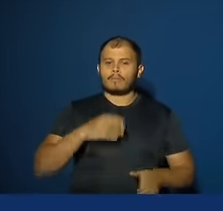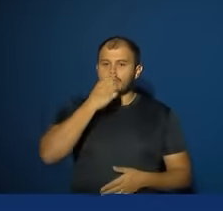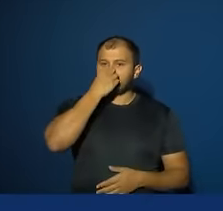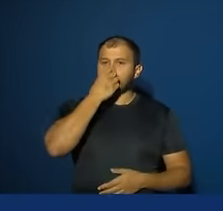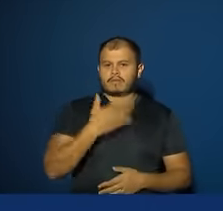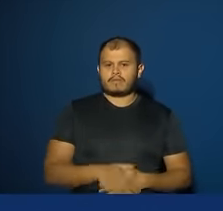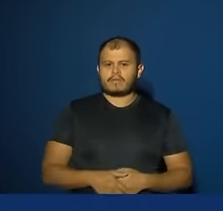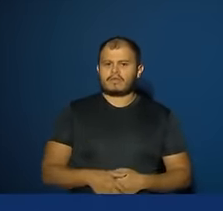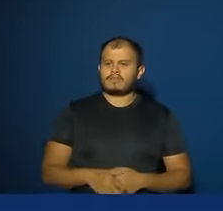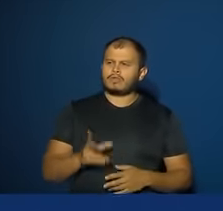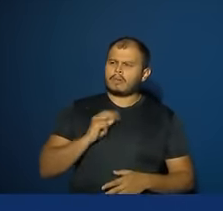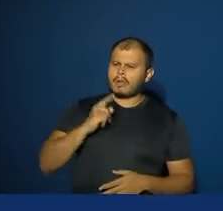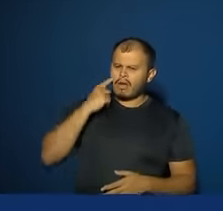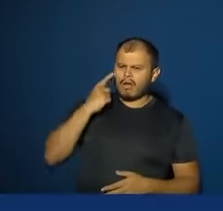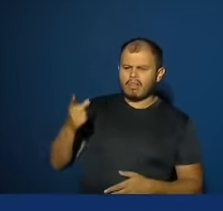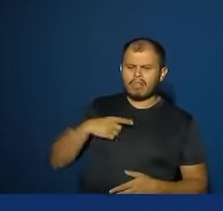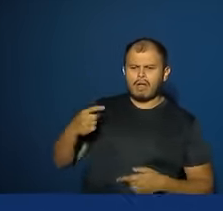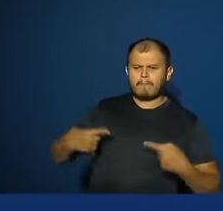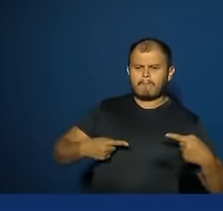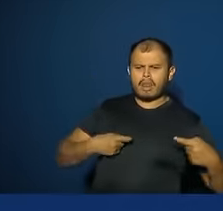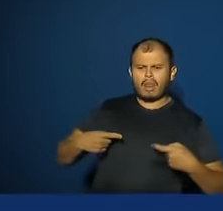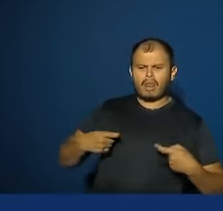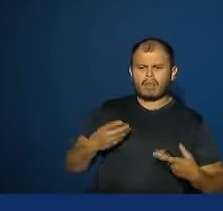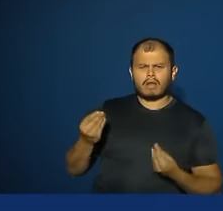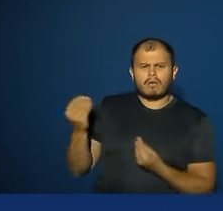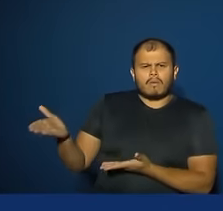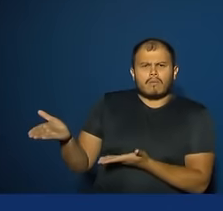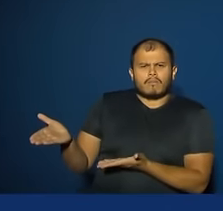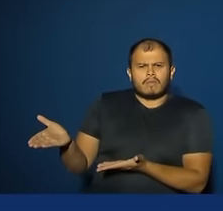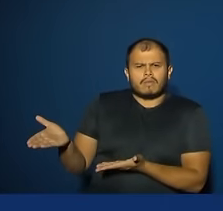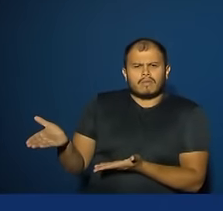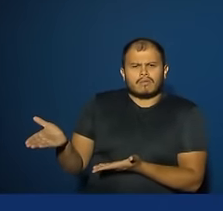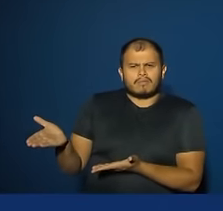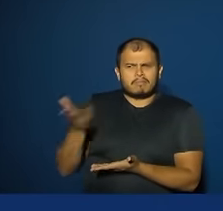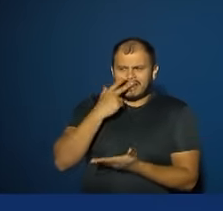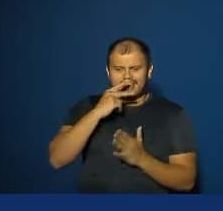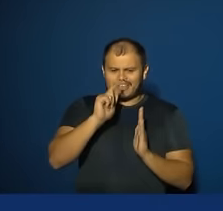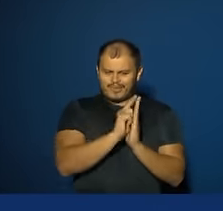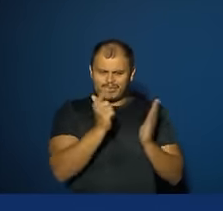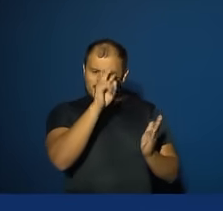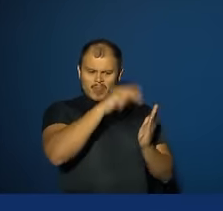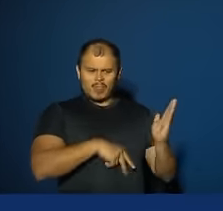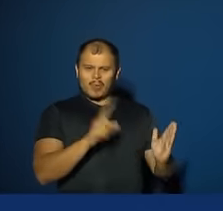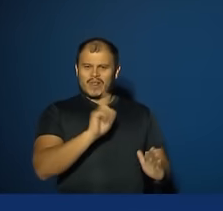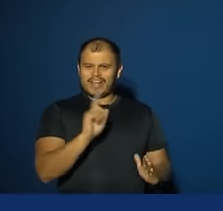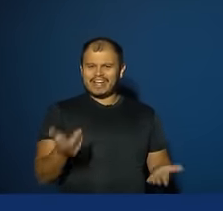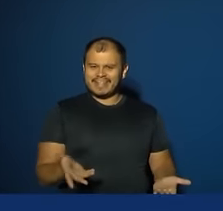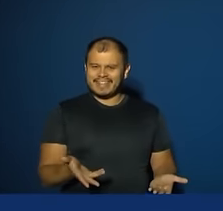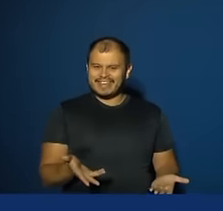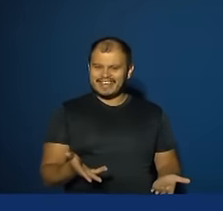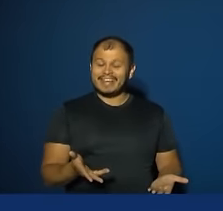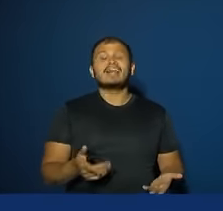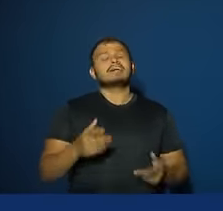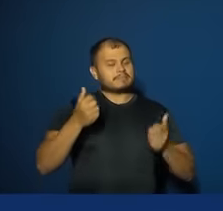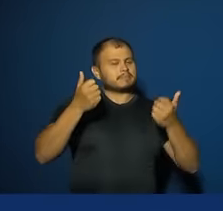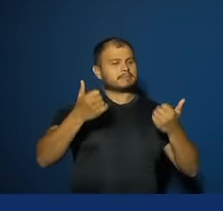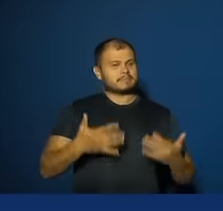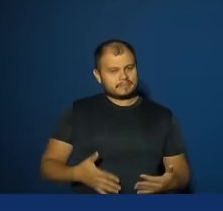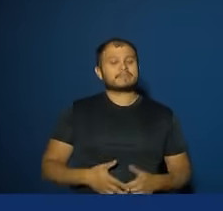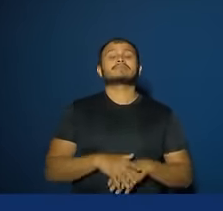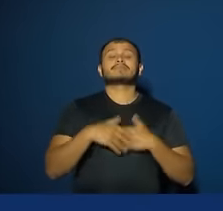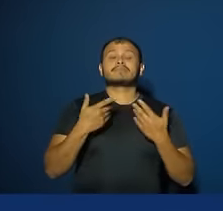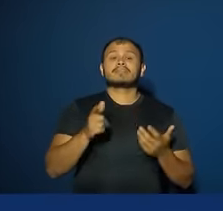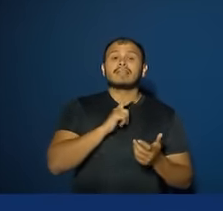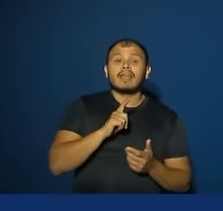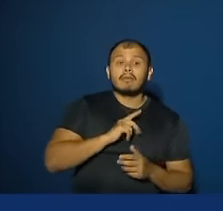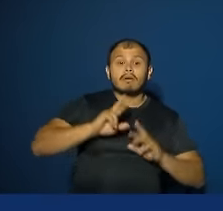falar pô mas né você olha aí o que tá acontecendo não tá lendo o jornal e eu vou explicar eh eu vejo uma distensão